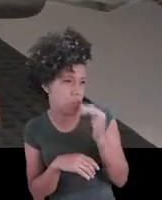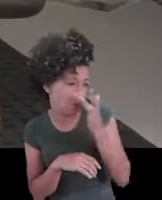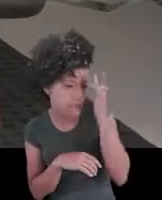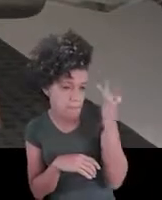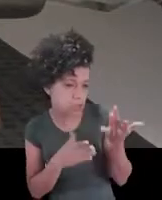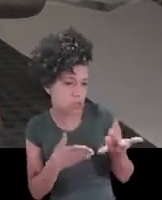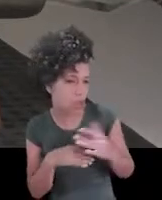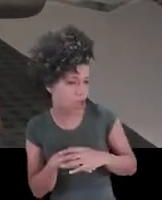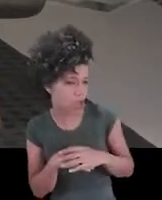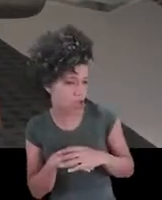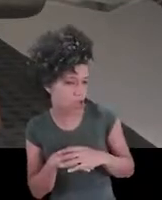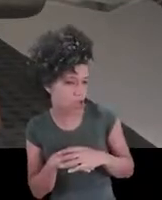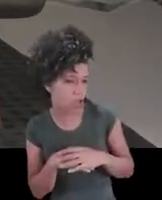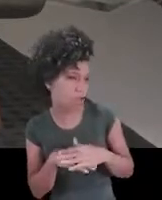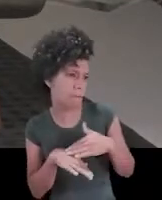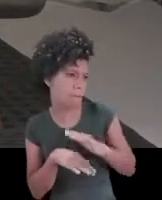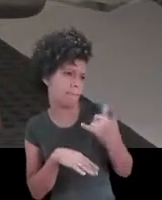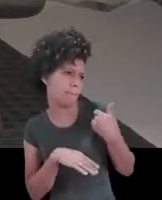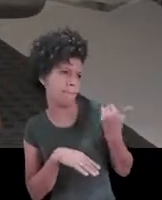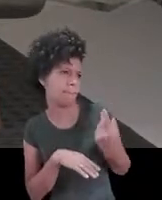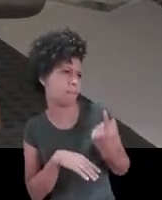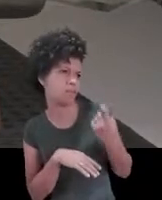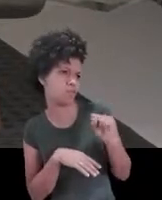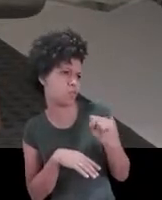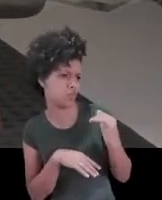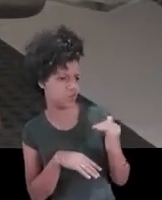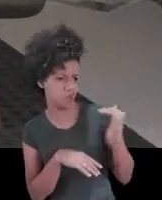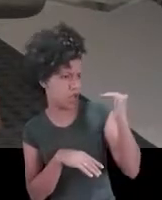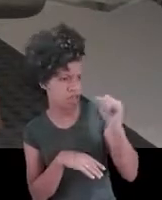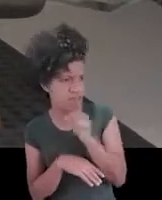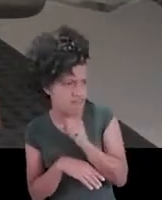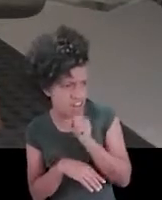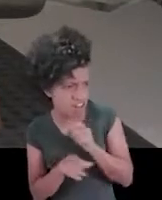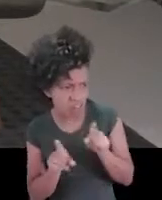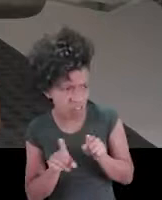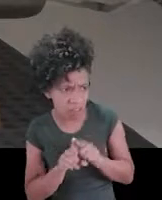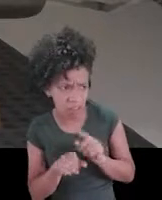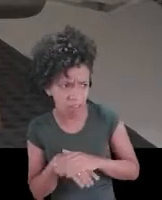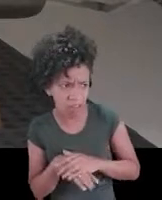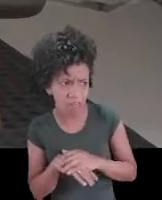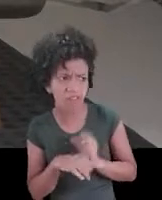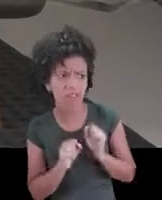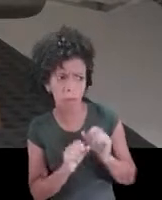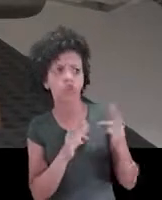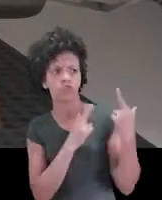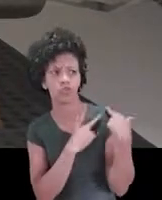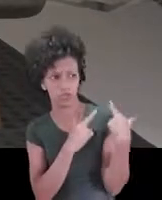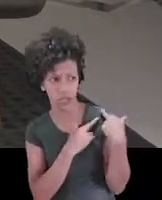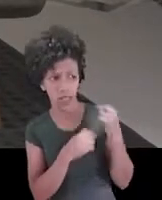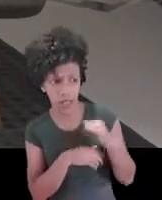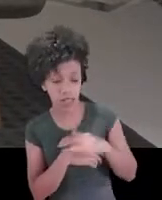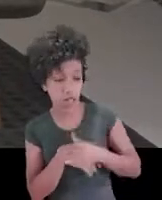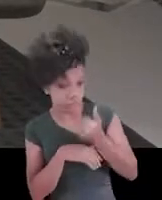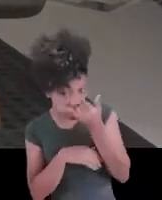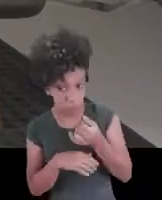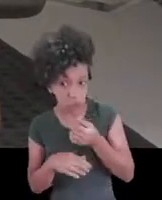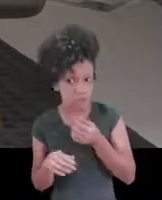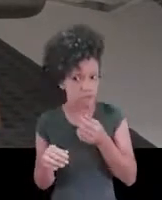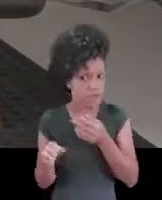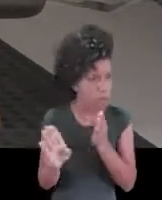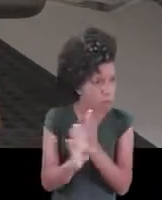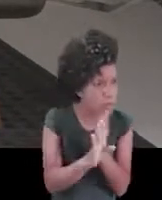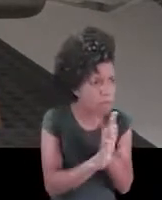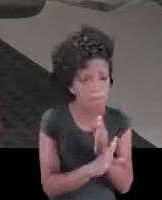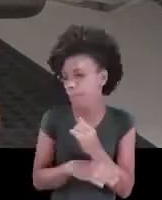adulta mas é velho que 18 anos mas não ser pode dizer pode responder em outra vítima vai atrás